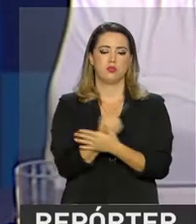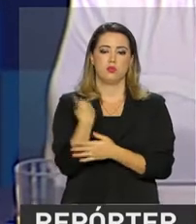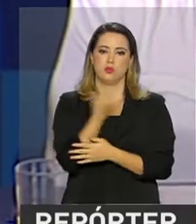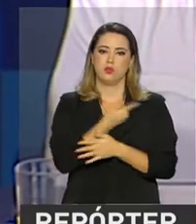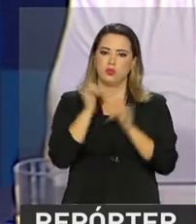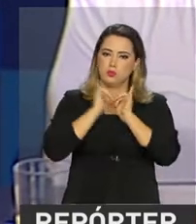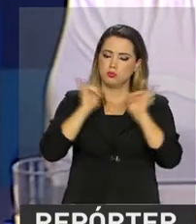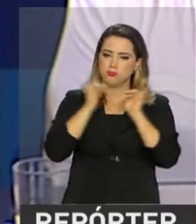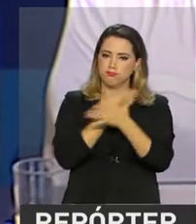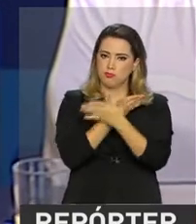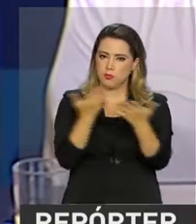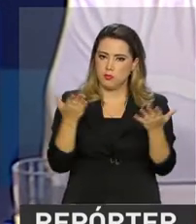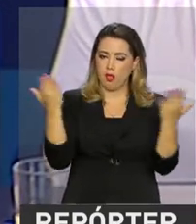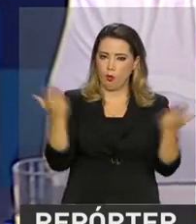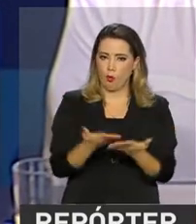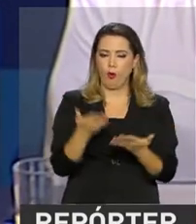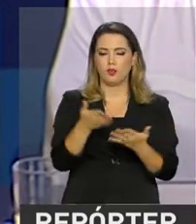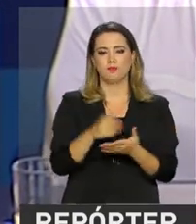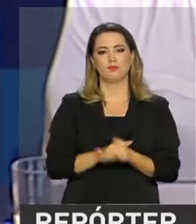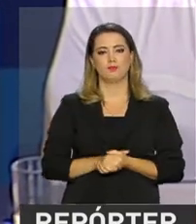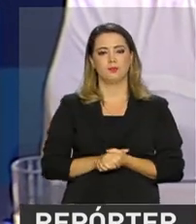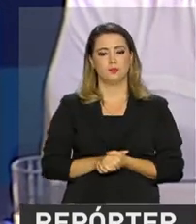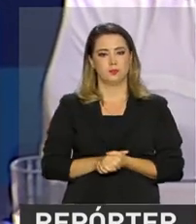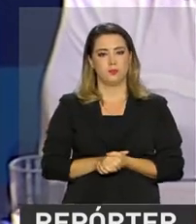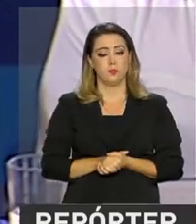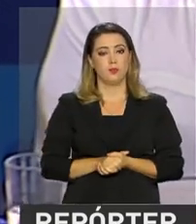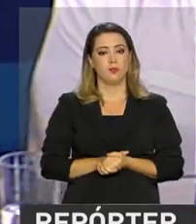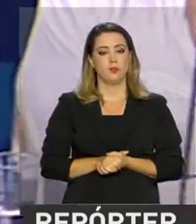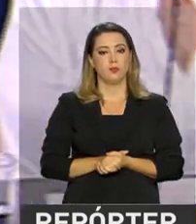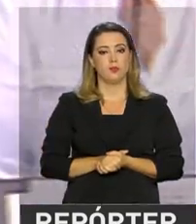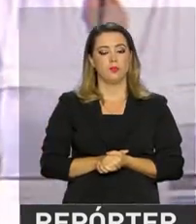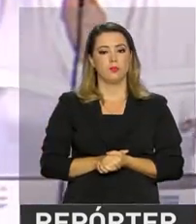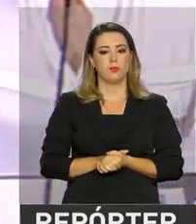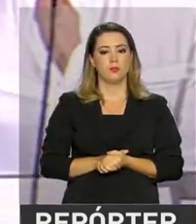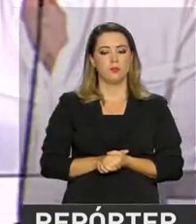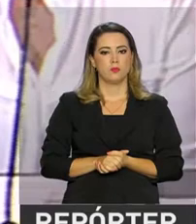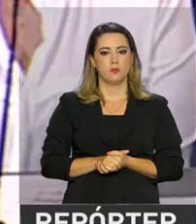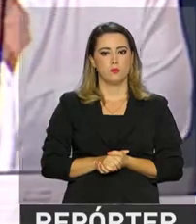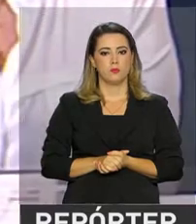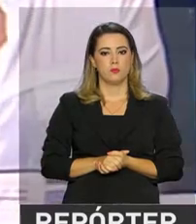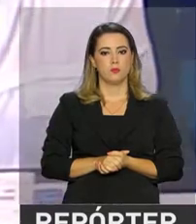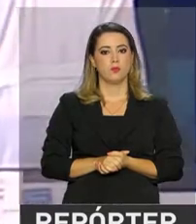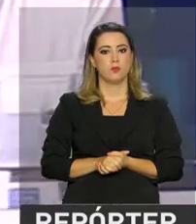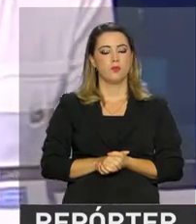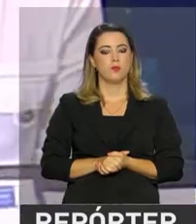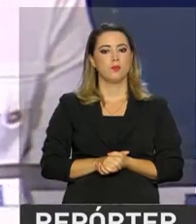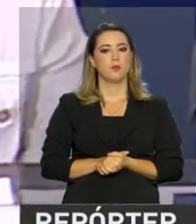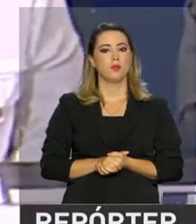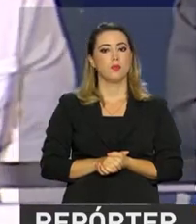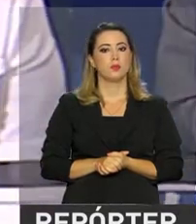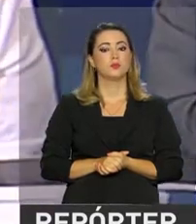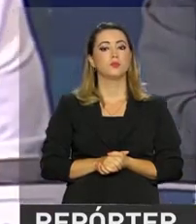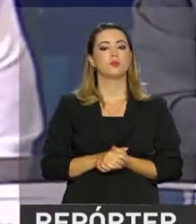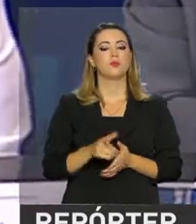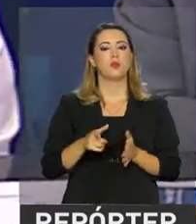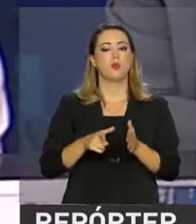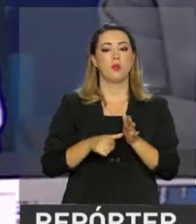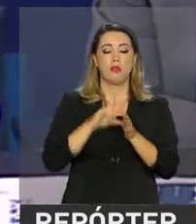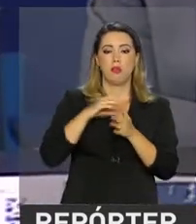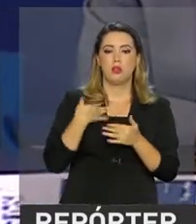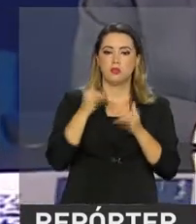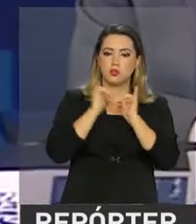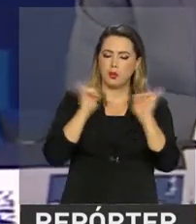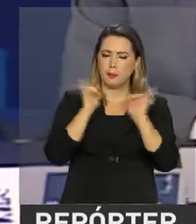tornamos pública nesse instante. Então, eu queria aqui passar, antes de abrir para as perguntas,